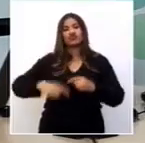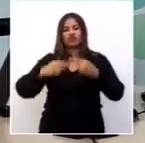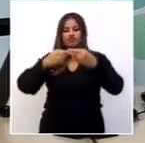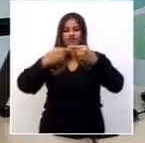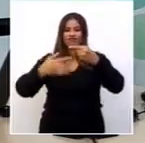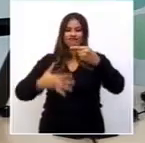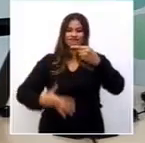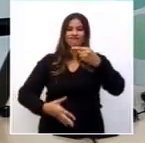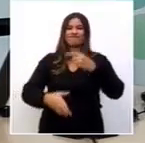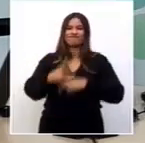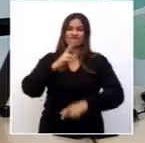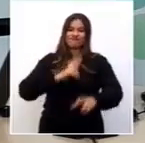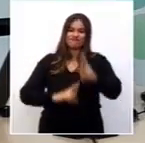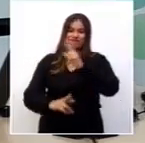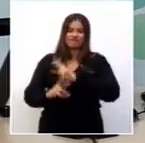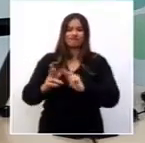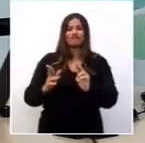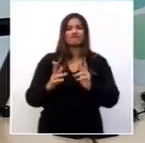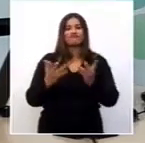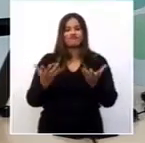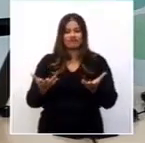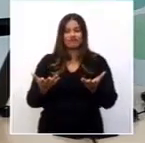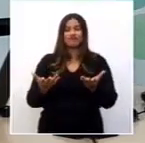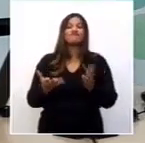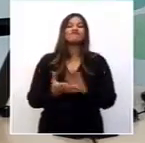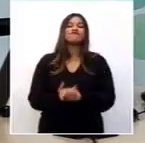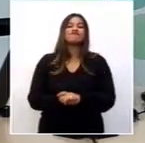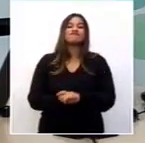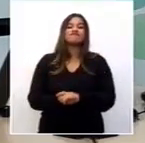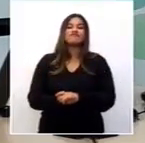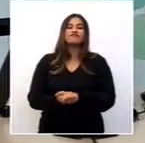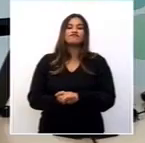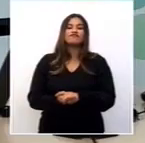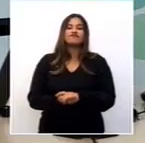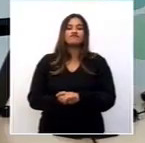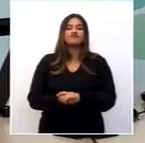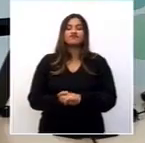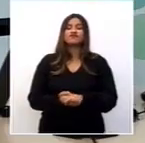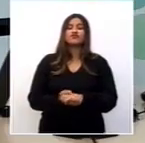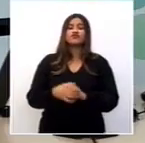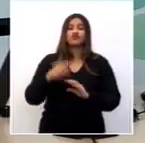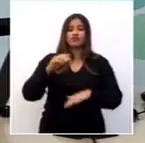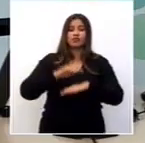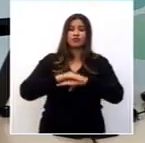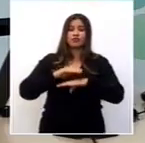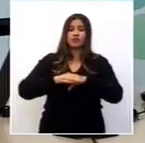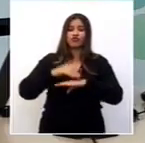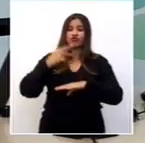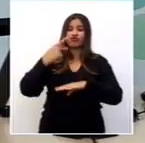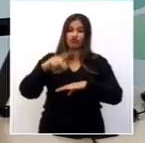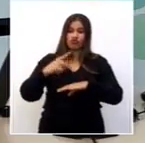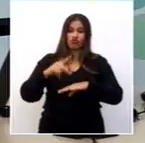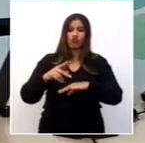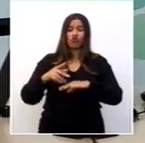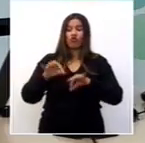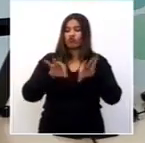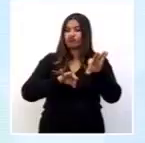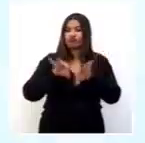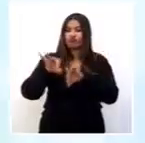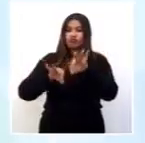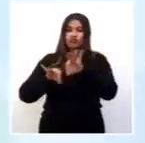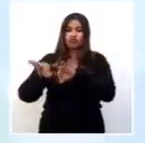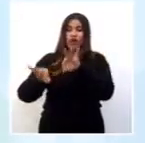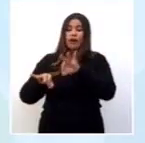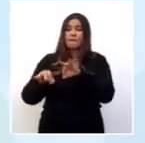chat, compartilhando conosco e com os colegas quais ações você pretende mobilizar para avaliar